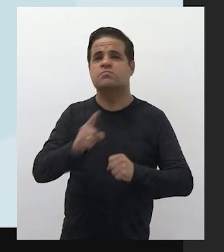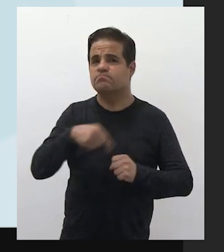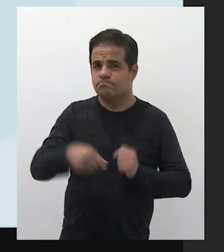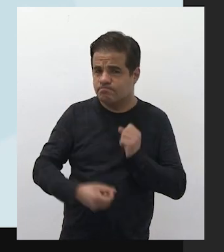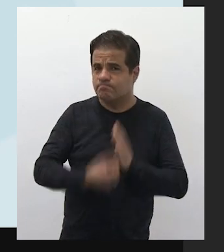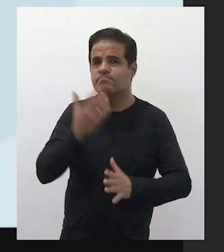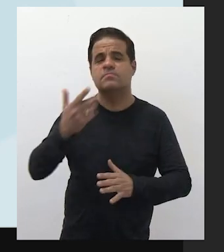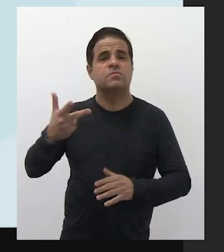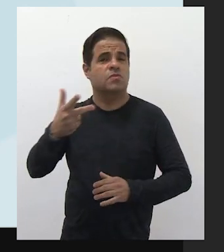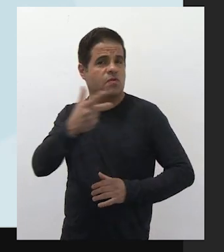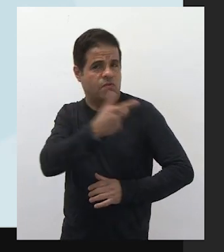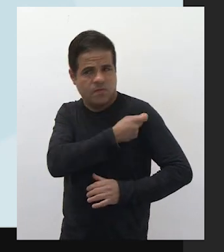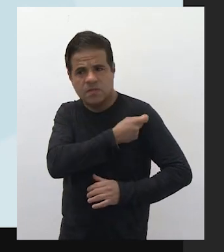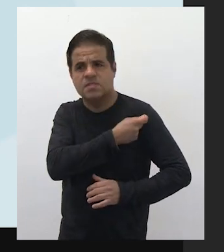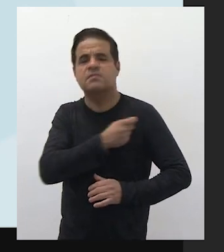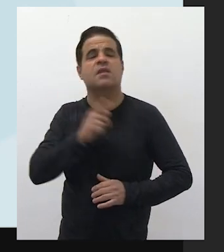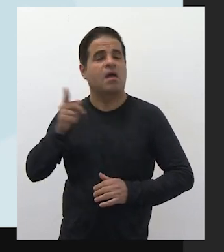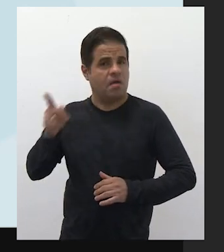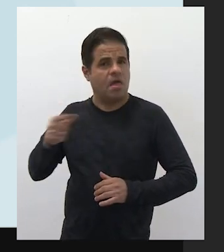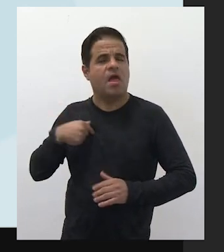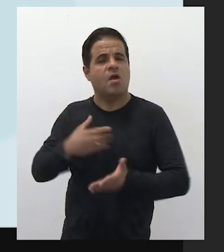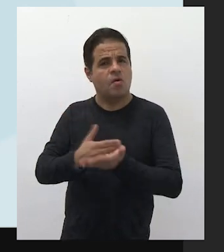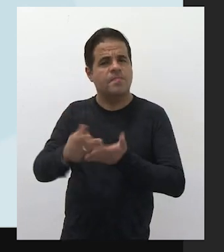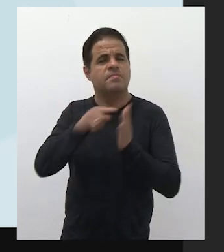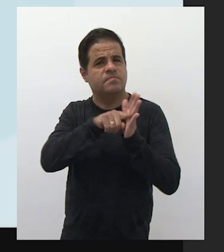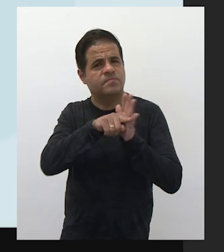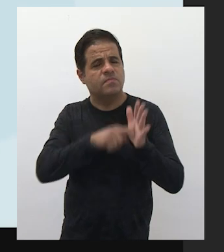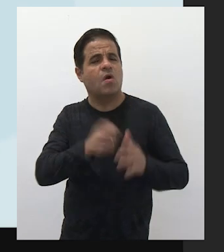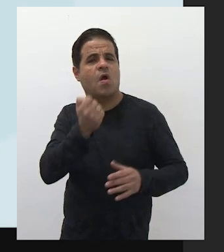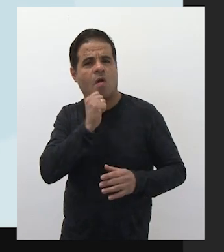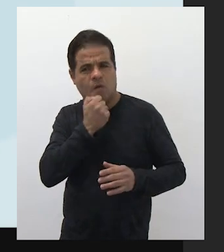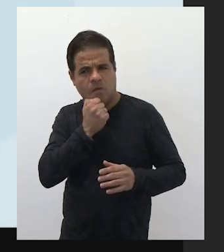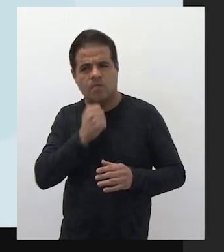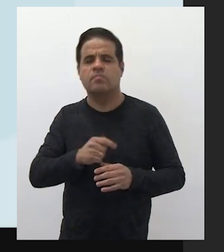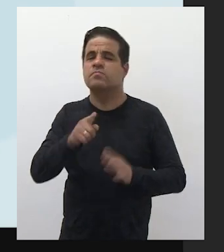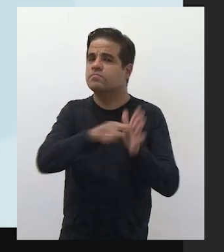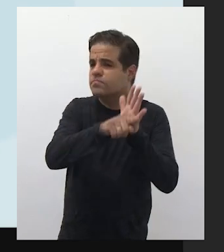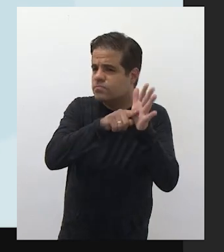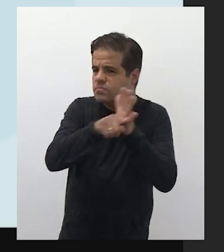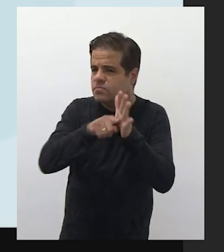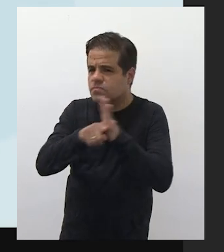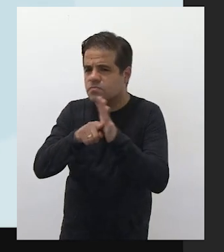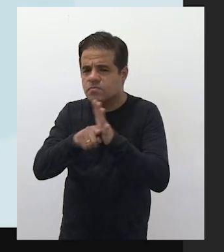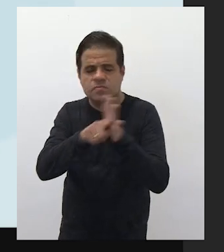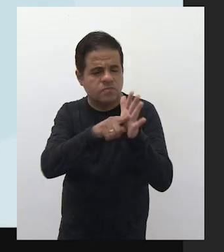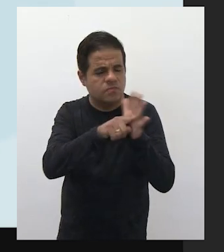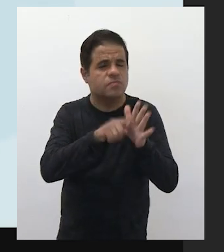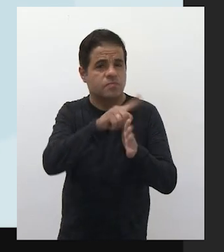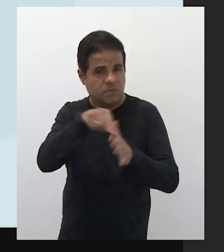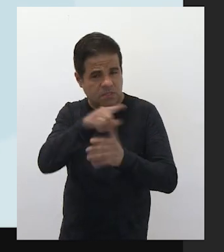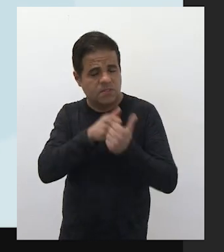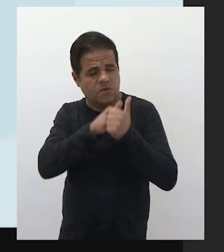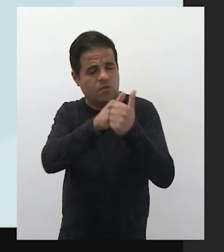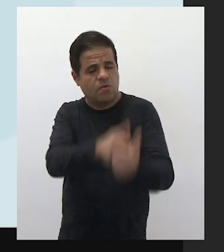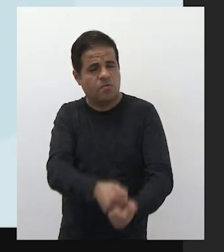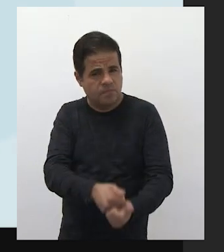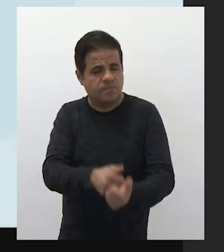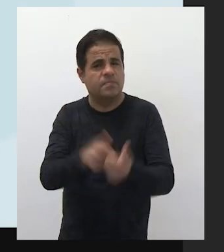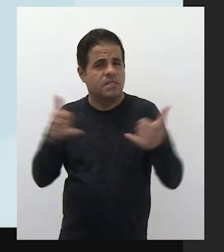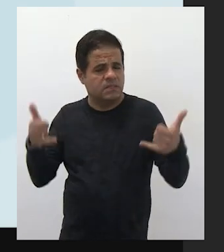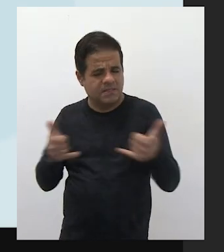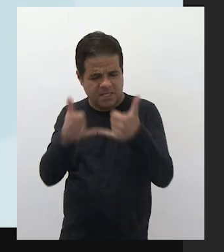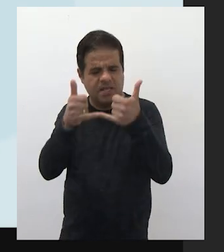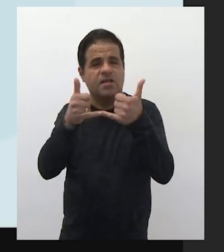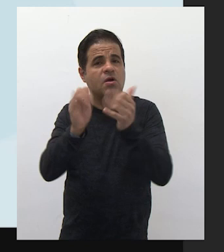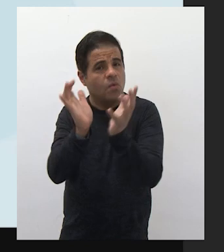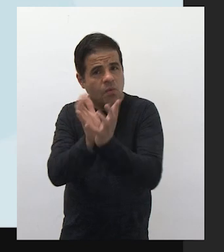surgem as vacinas, é aqui que surge a pesquisa científica, a pesquisa, não sei se vocês acompanham essas páginas da internet,